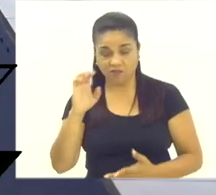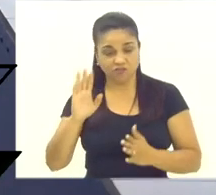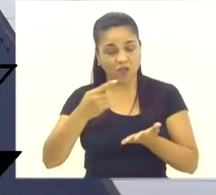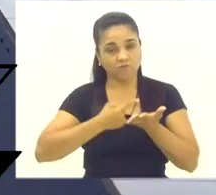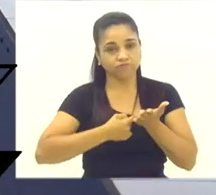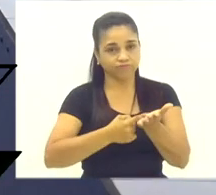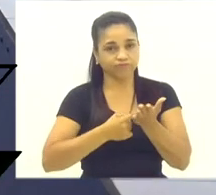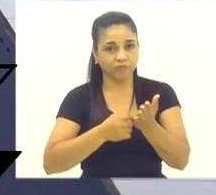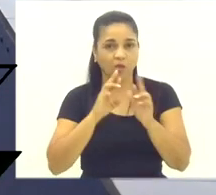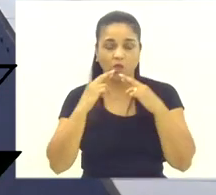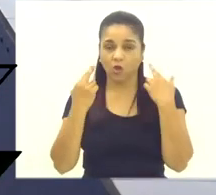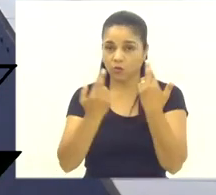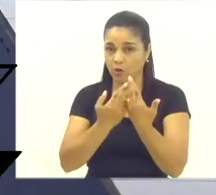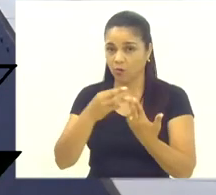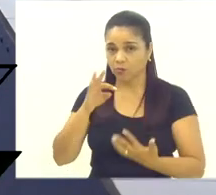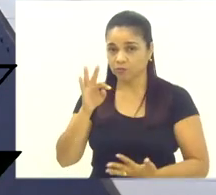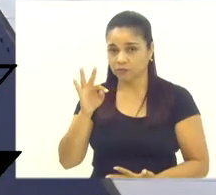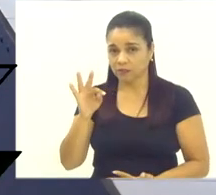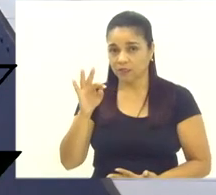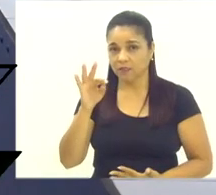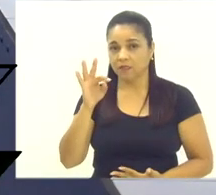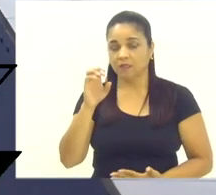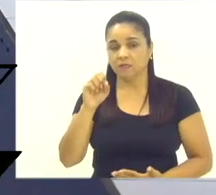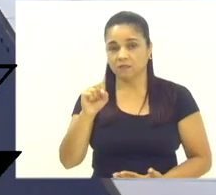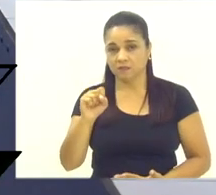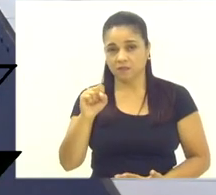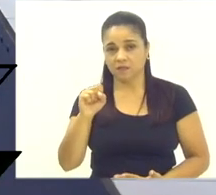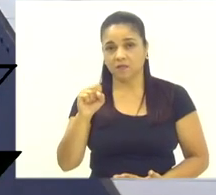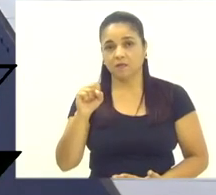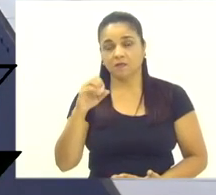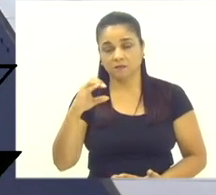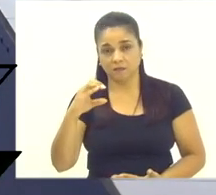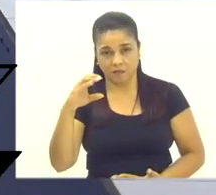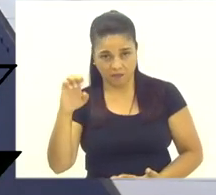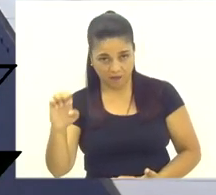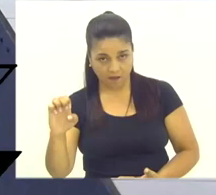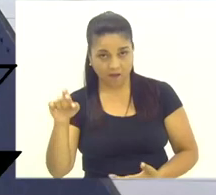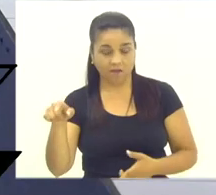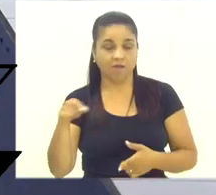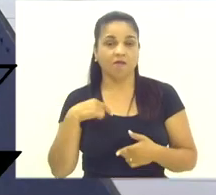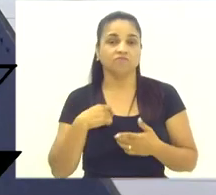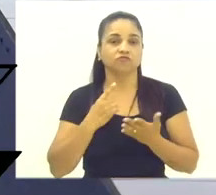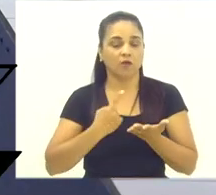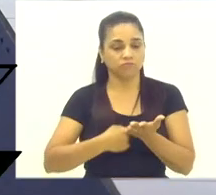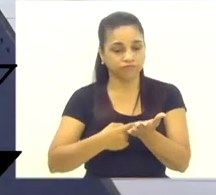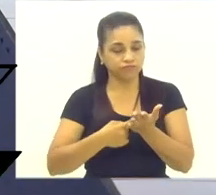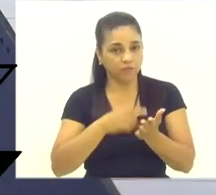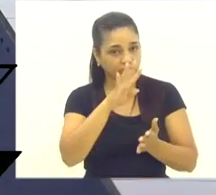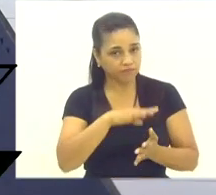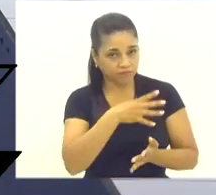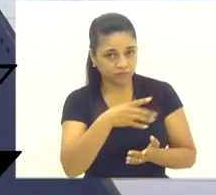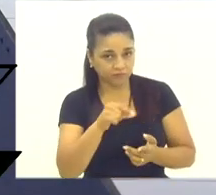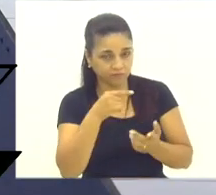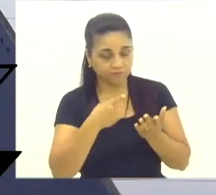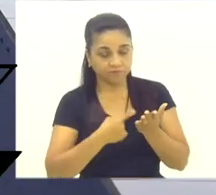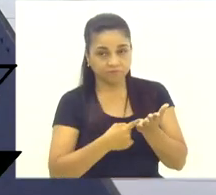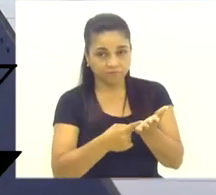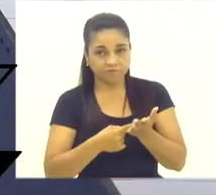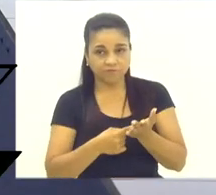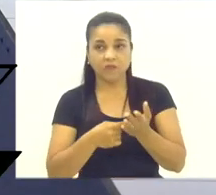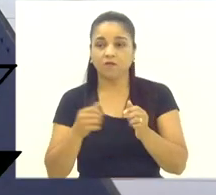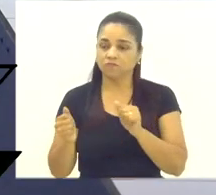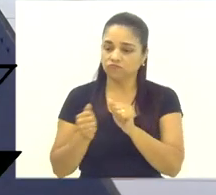com o TCE então eu vou fazer essa agendamento e vou então pedir aos senhores deputados e deputados que nos